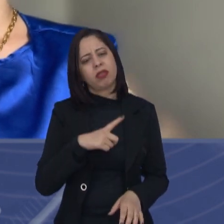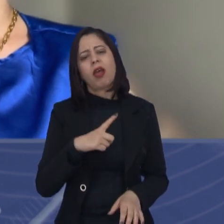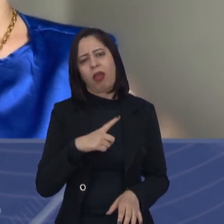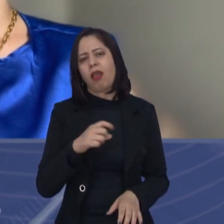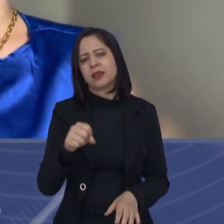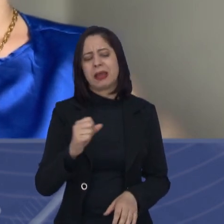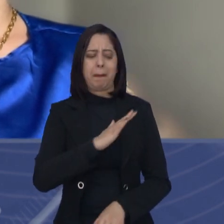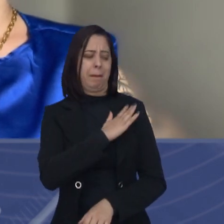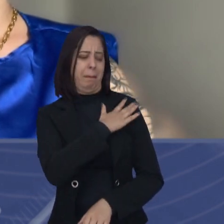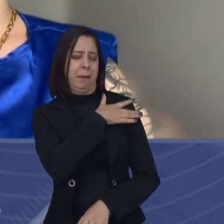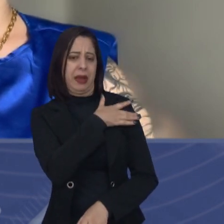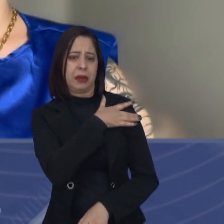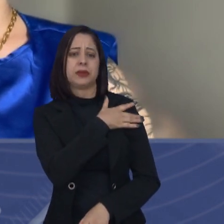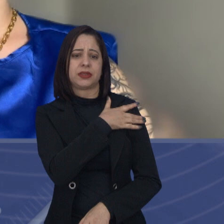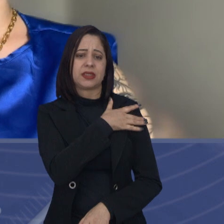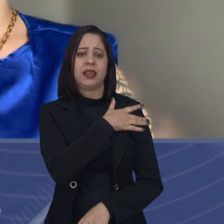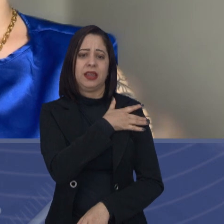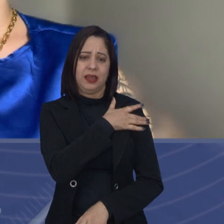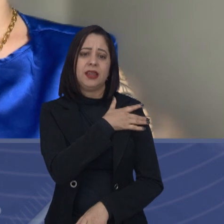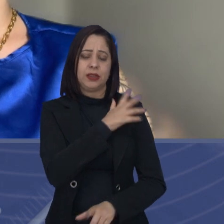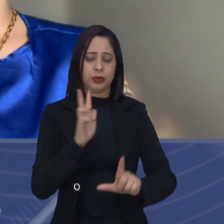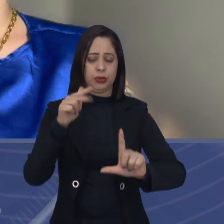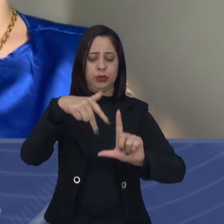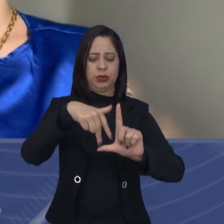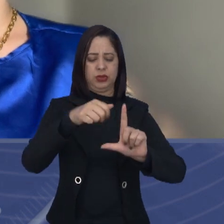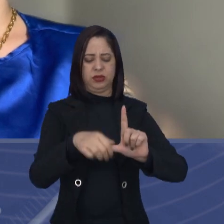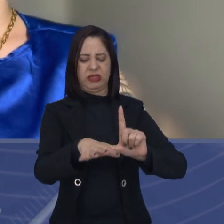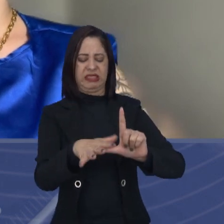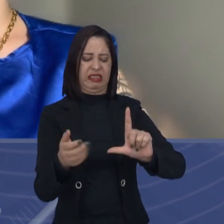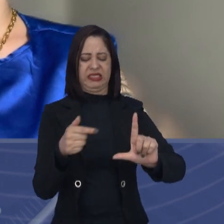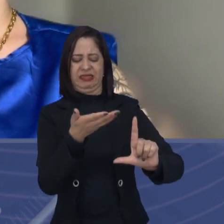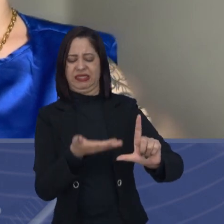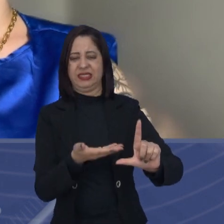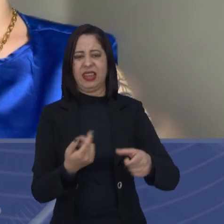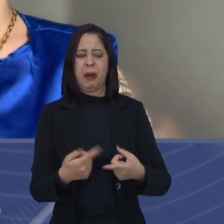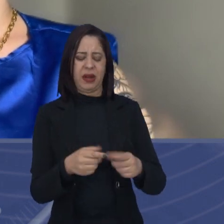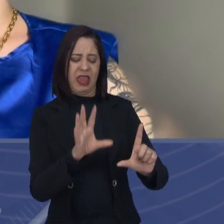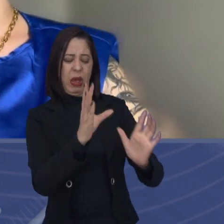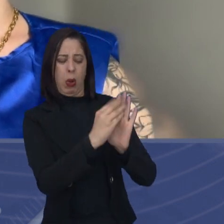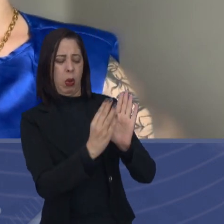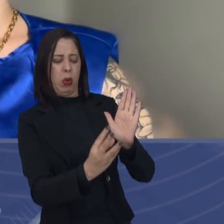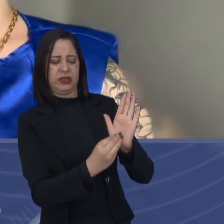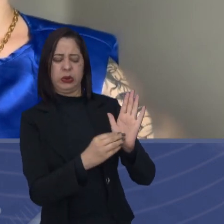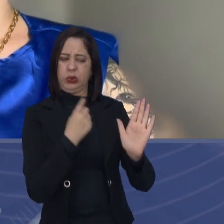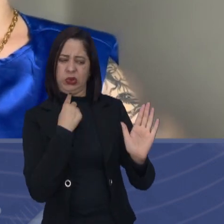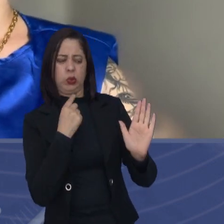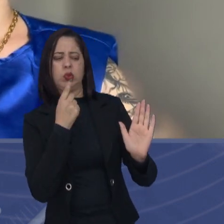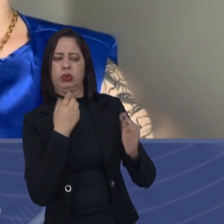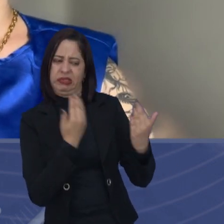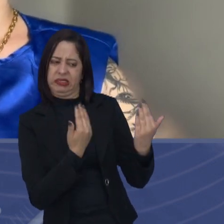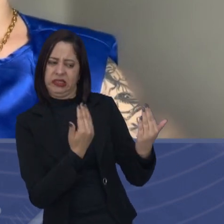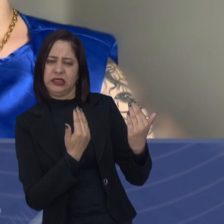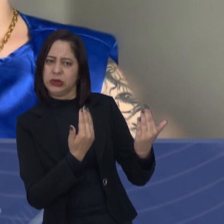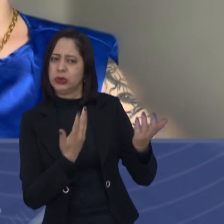esse preconceito com até alguns influenciadores que falam, poxa, mas aquele conteúdo, ele é duvidoso, por vezes